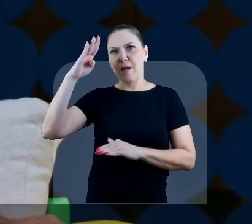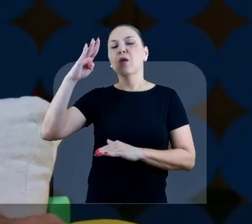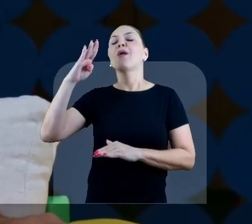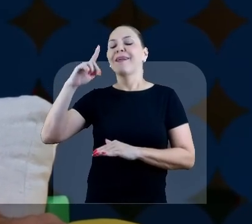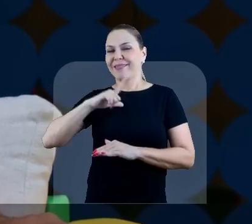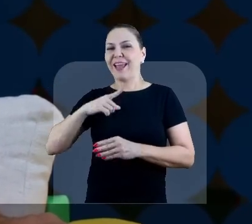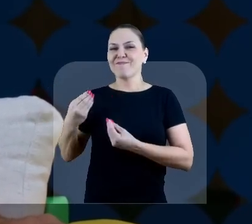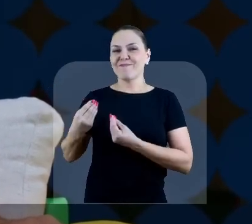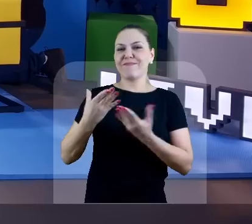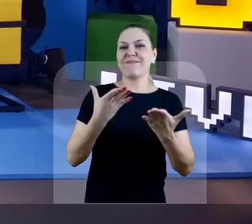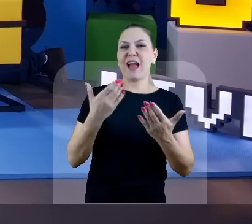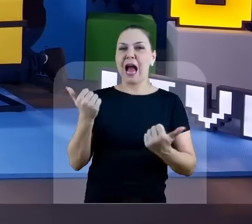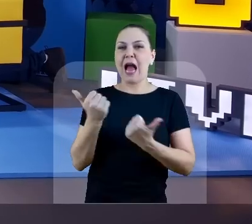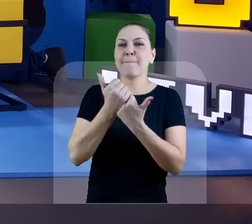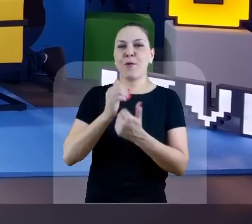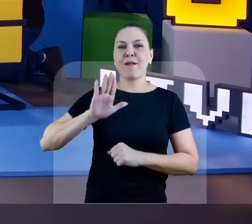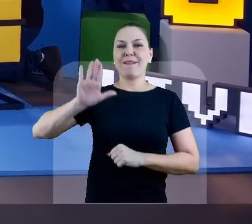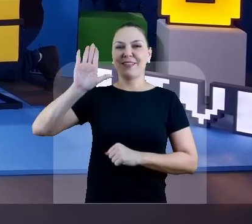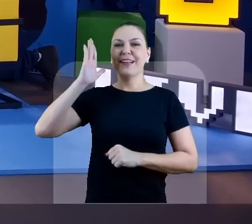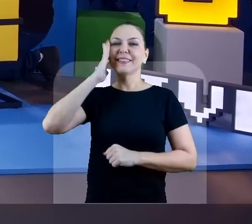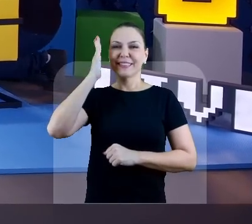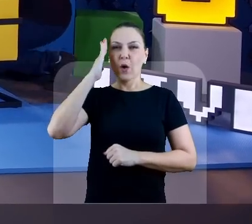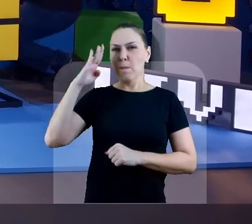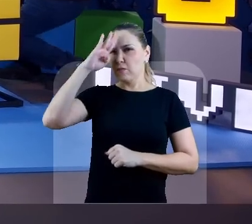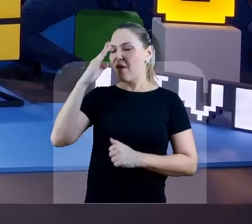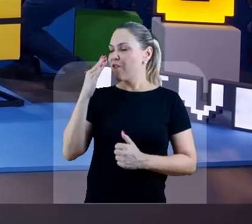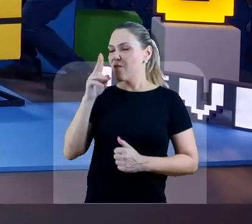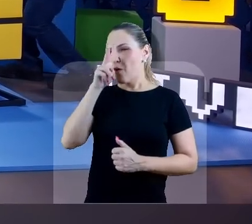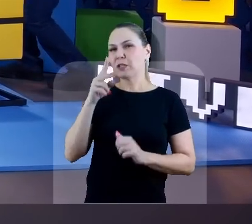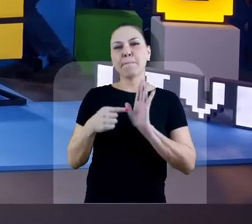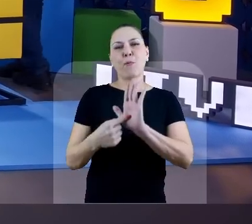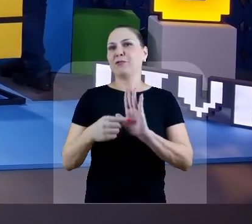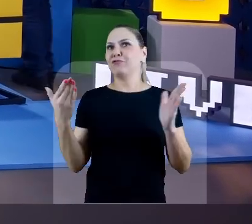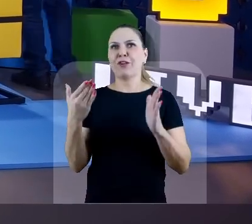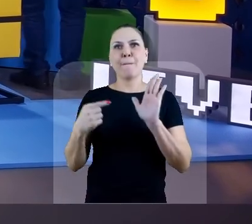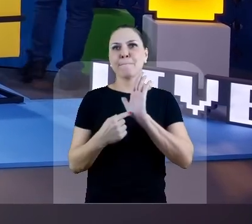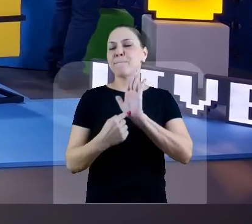dá para um candidato. Dá para um candidato. Já provou isso agora.